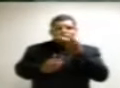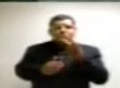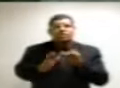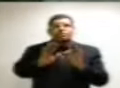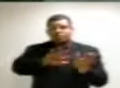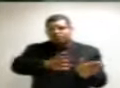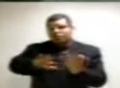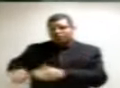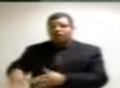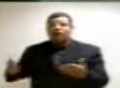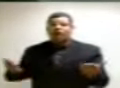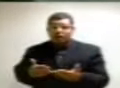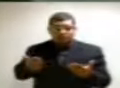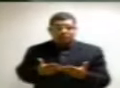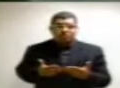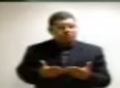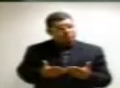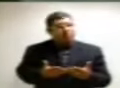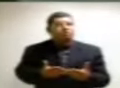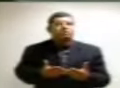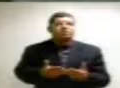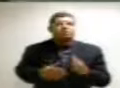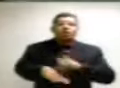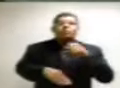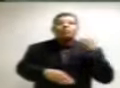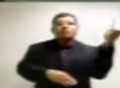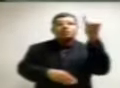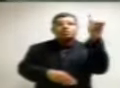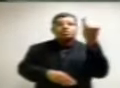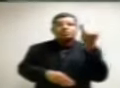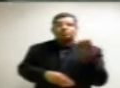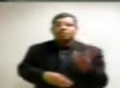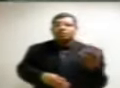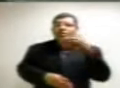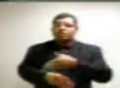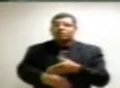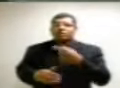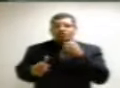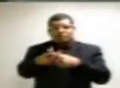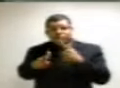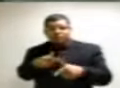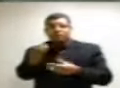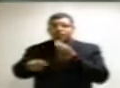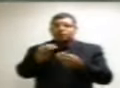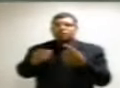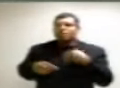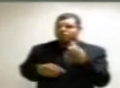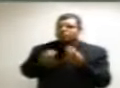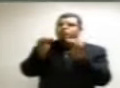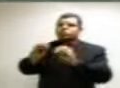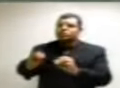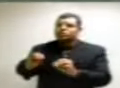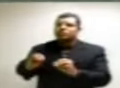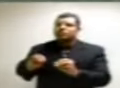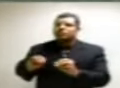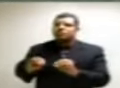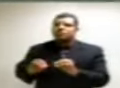foi derrubada. Agora, o mais importante é vir à lume essa situação toda. Foi o que nós